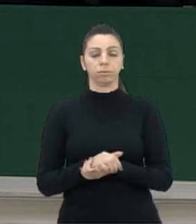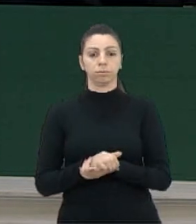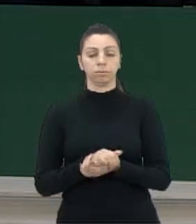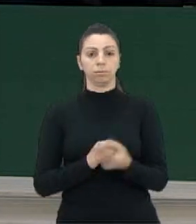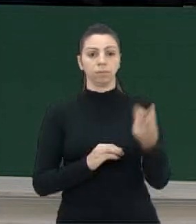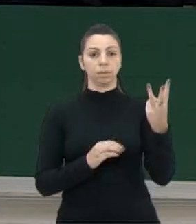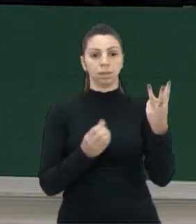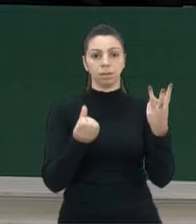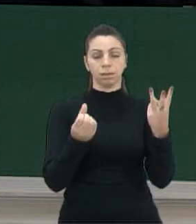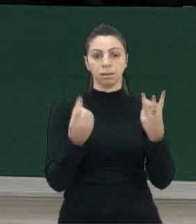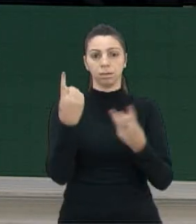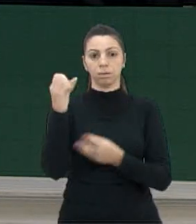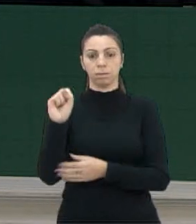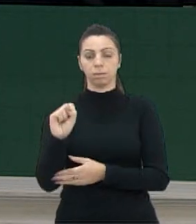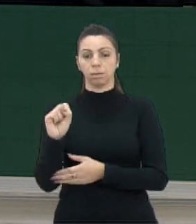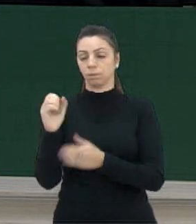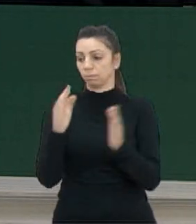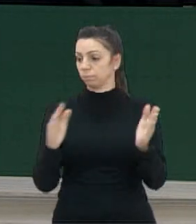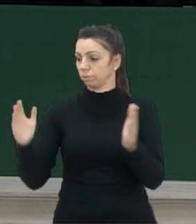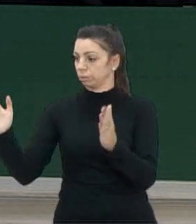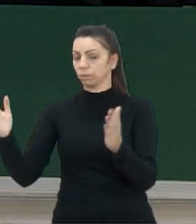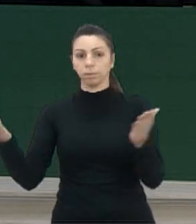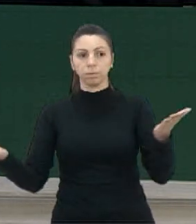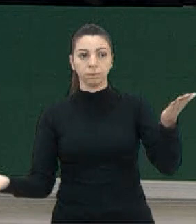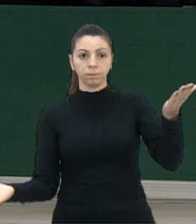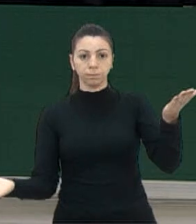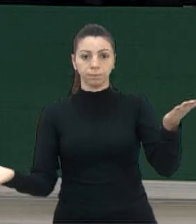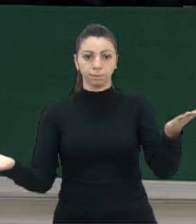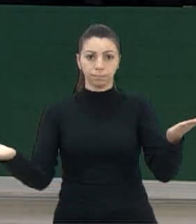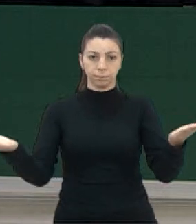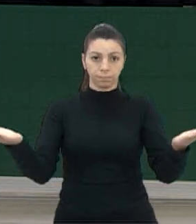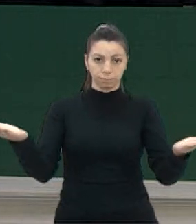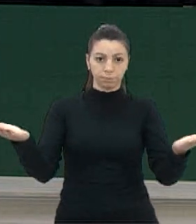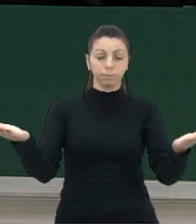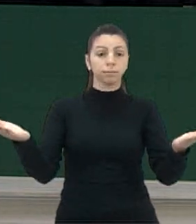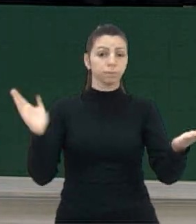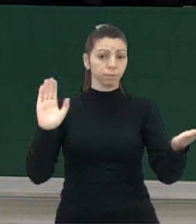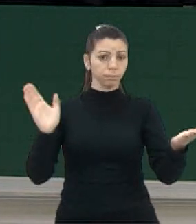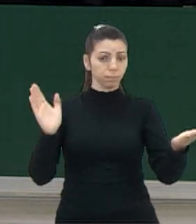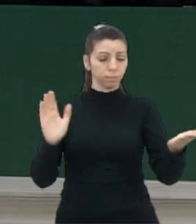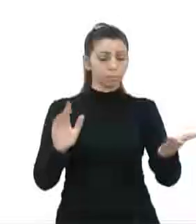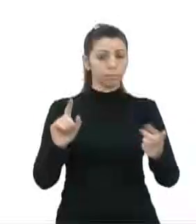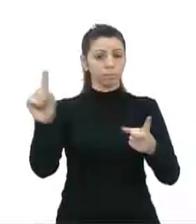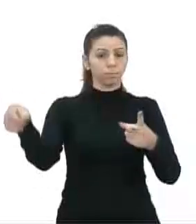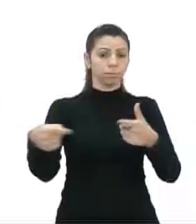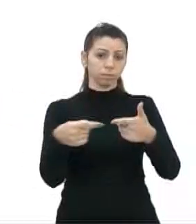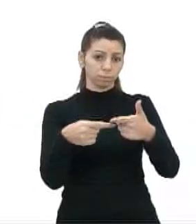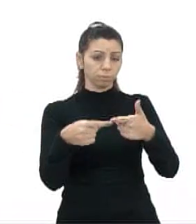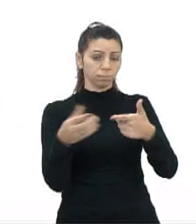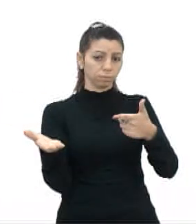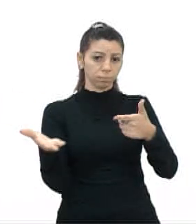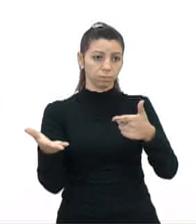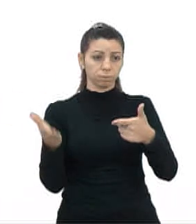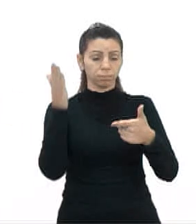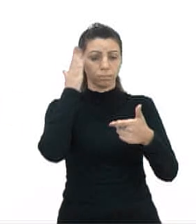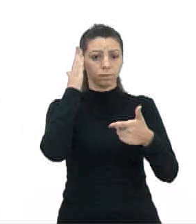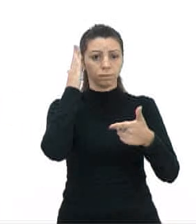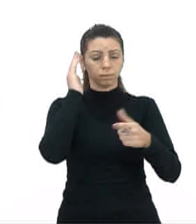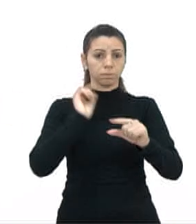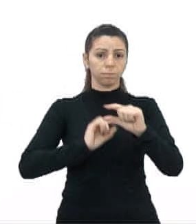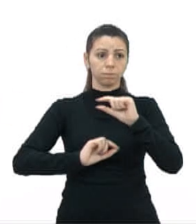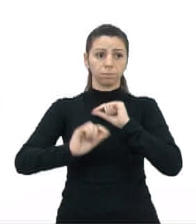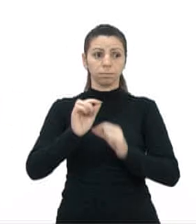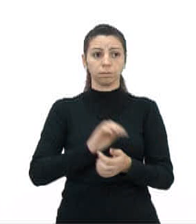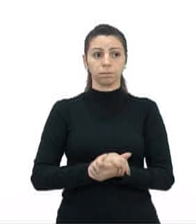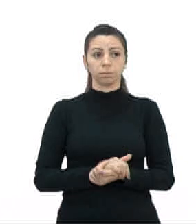9, 18. Balanceada a nossa equação, vamos para o próximo passo. O que eu preciso saber?